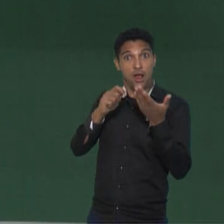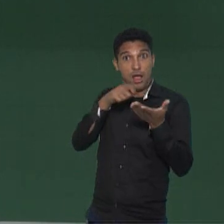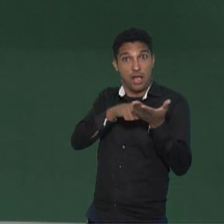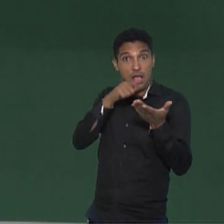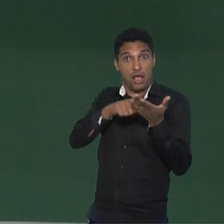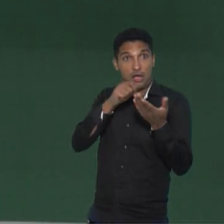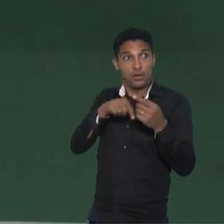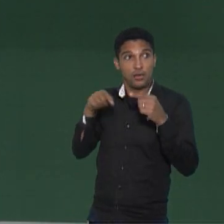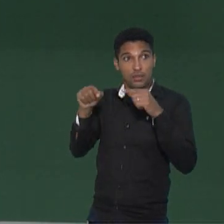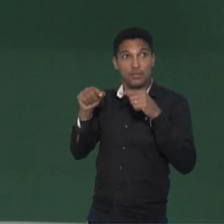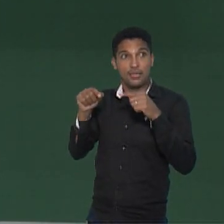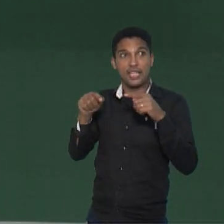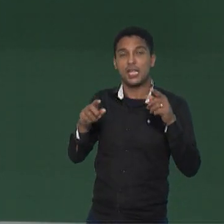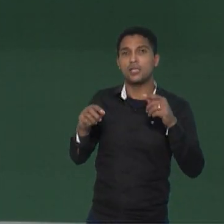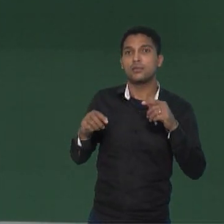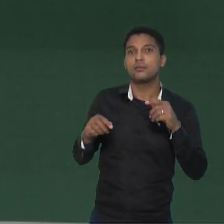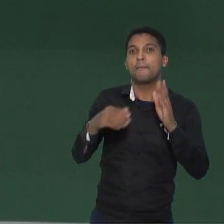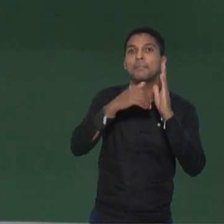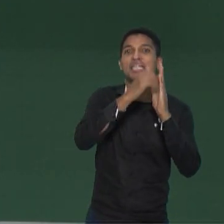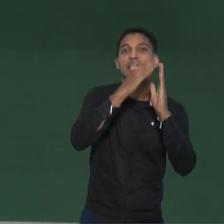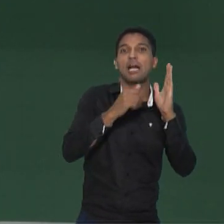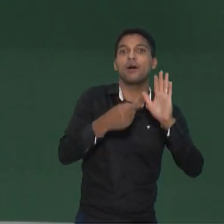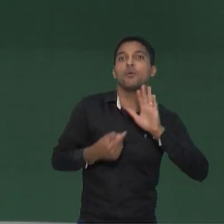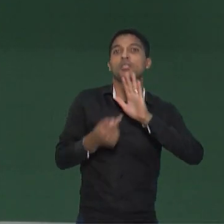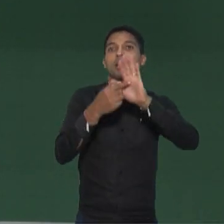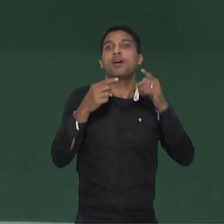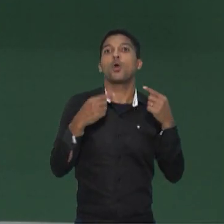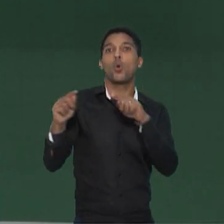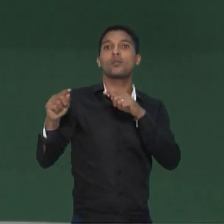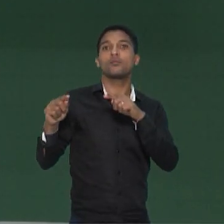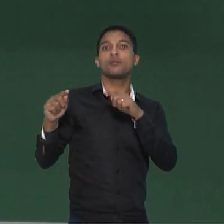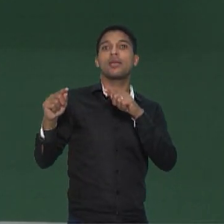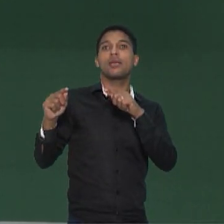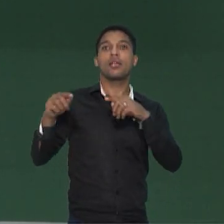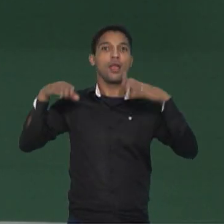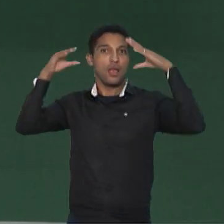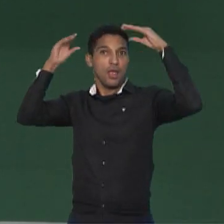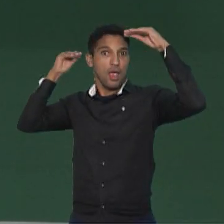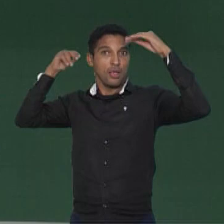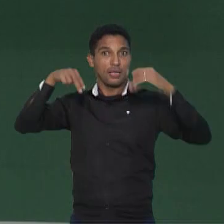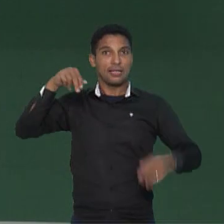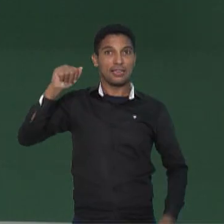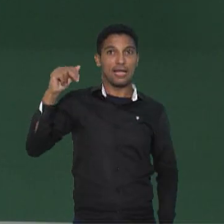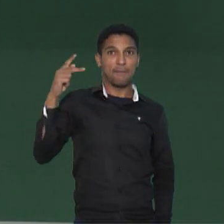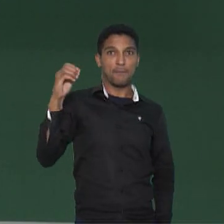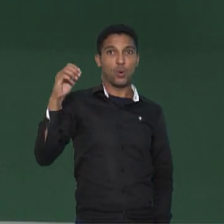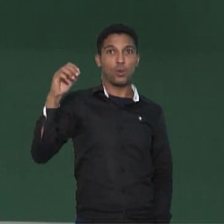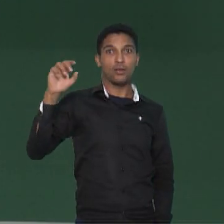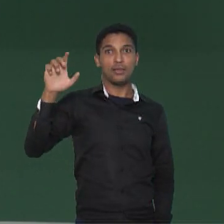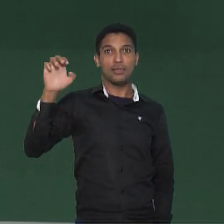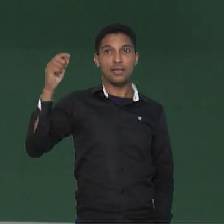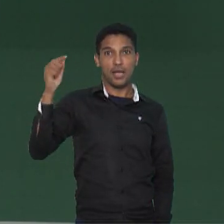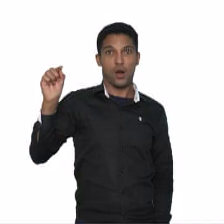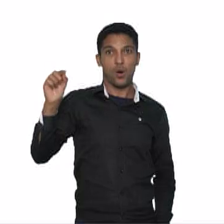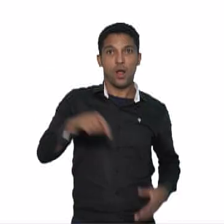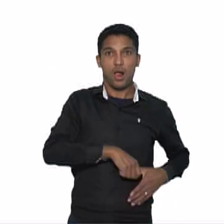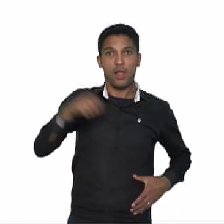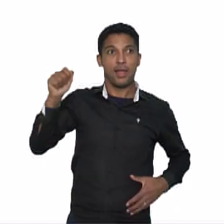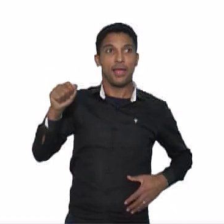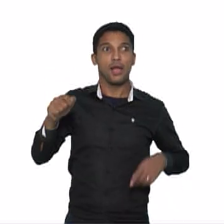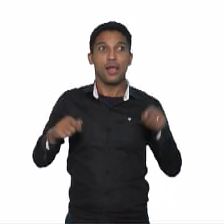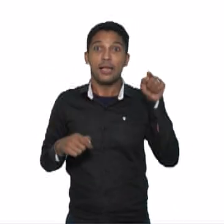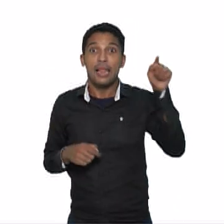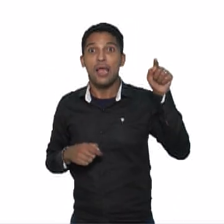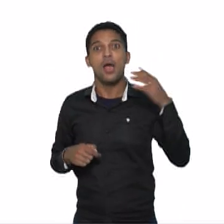que acontecia? Guilhotina, né, meu querido? E esse cara era um cara doente, né? Ele tinha um problema de pele e ele vivia numa